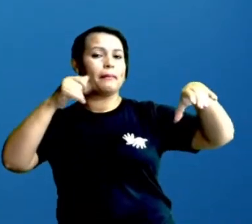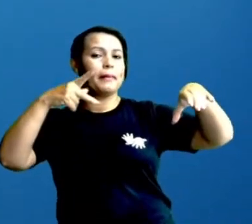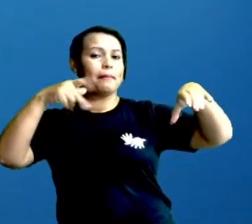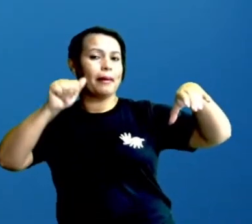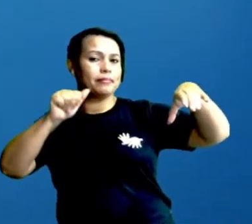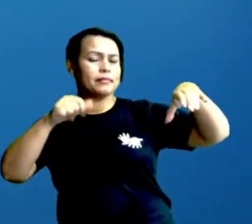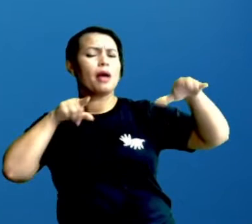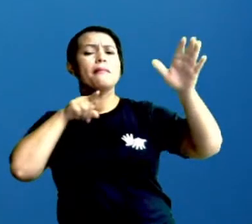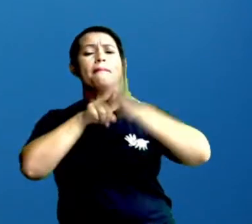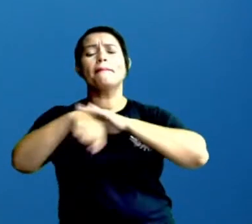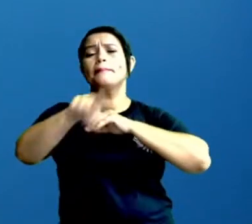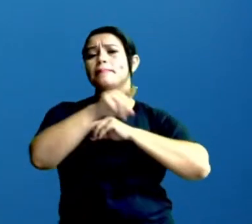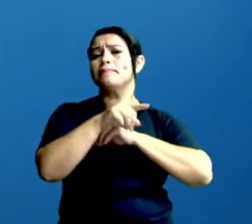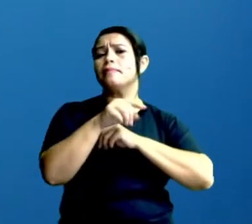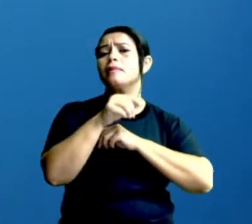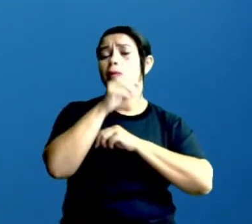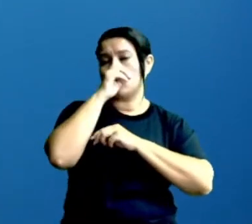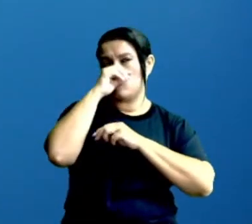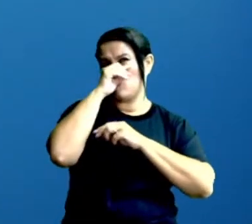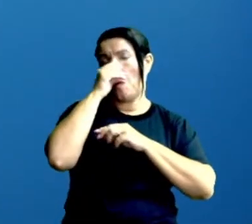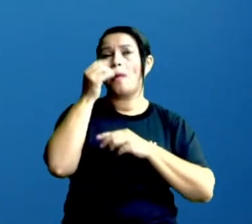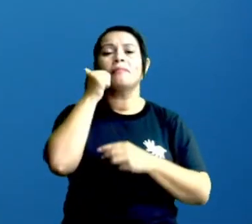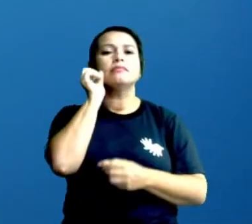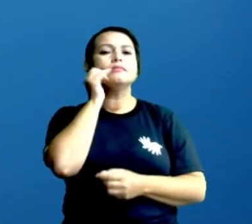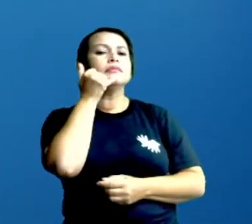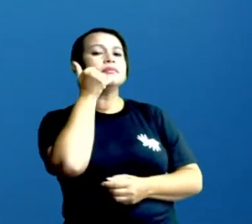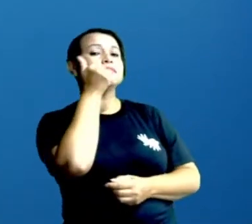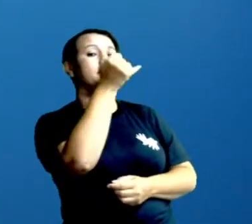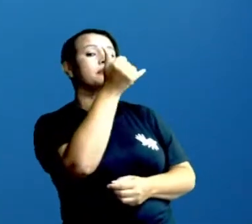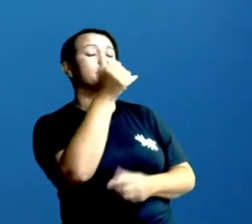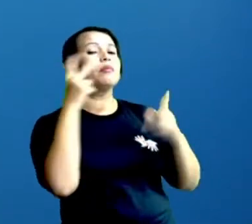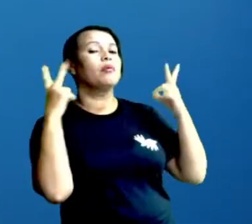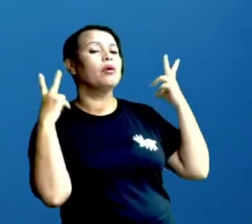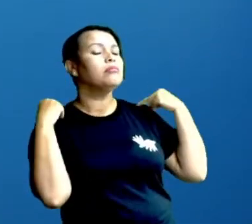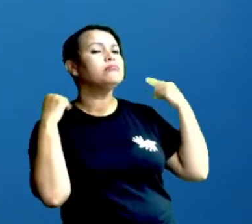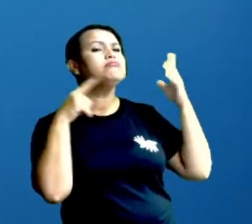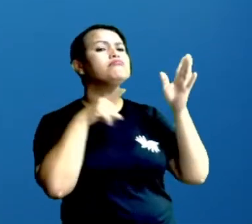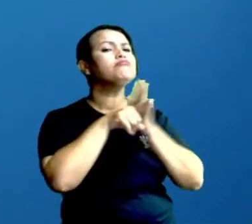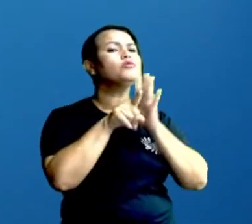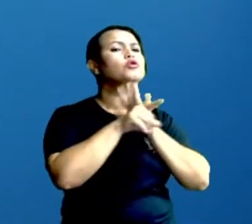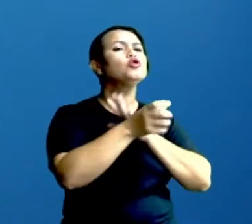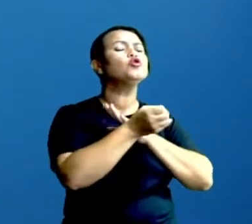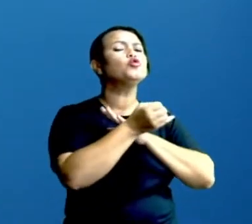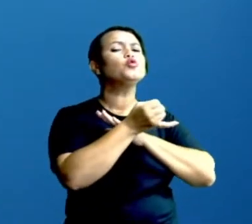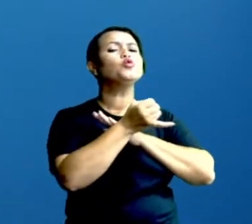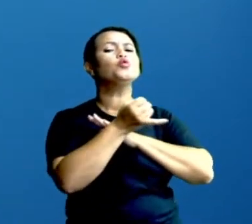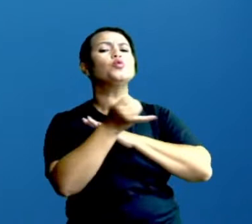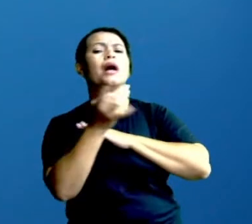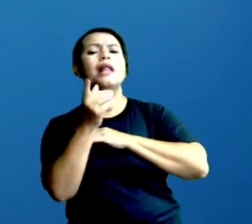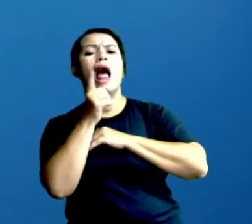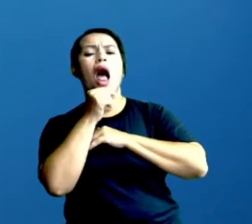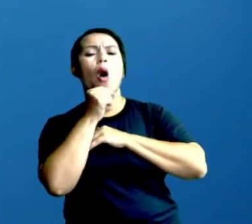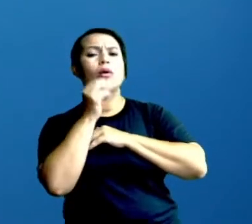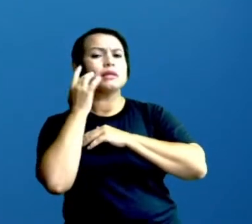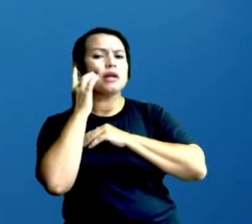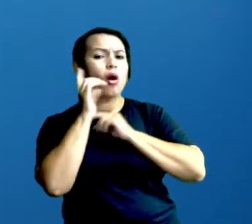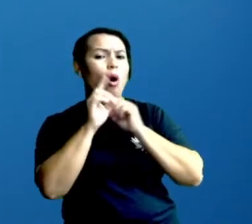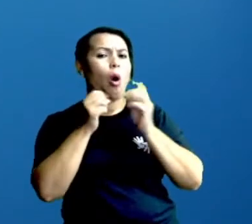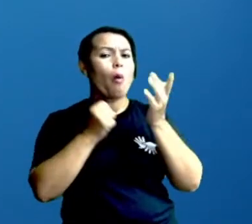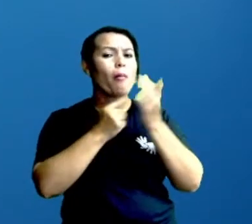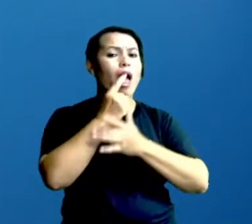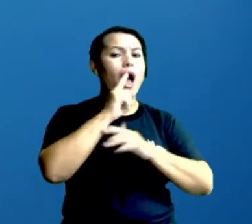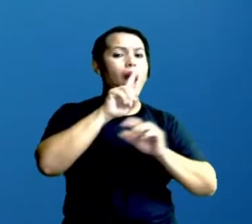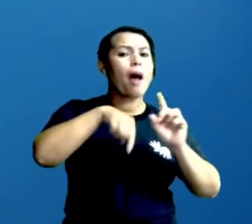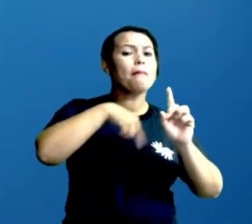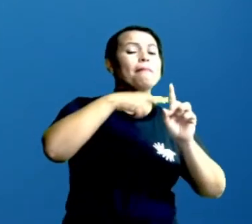vocês, quando ele liga para o motorista para fazer o orçamento do caminhão-pipa, ele vai comprar a mais ou ele